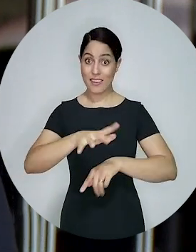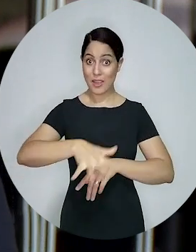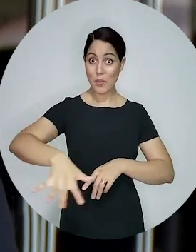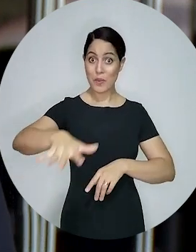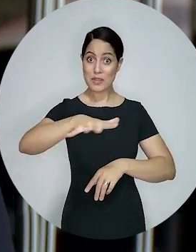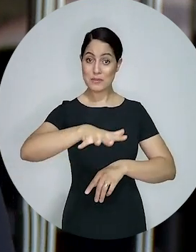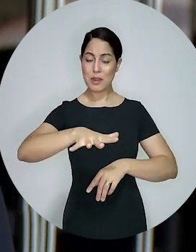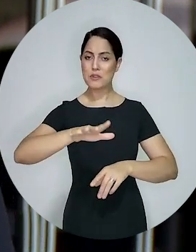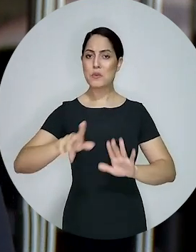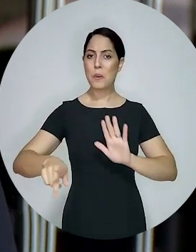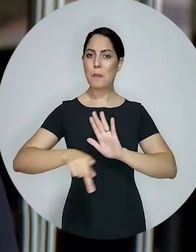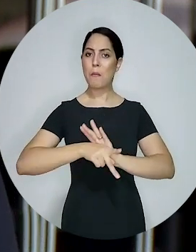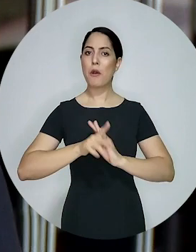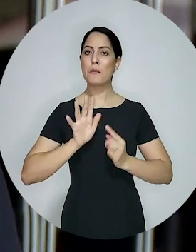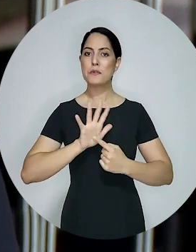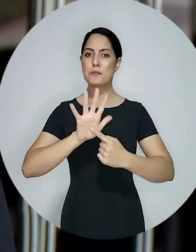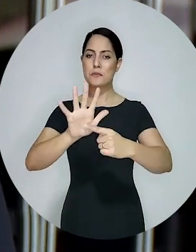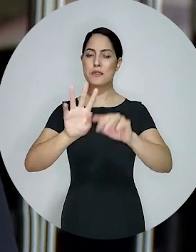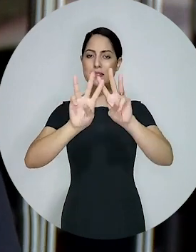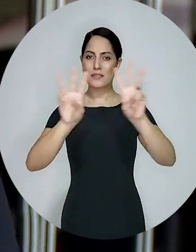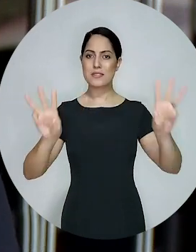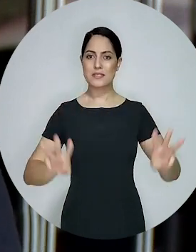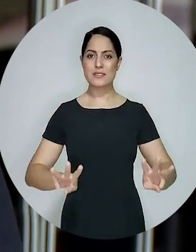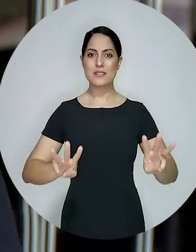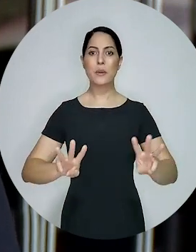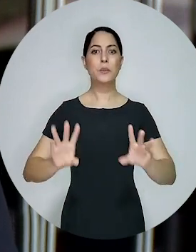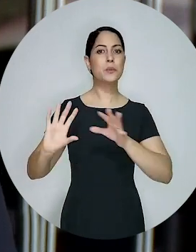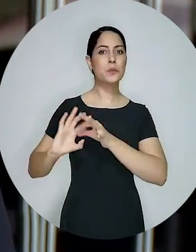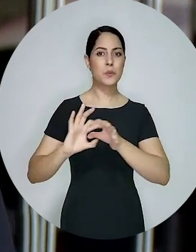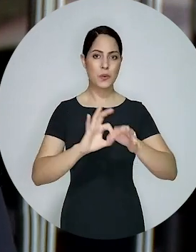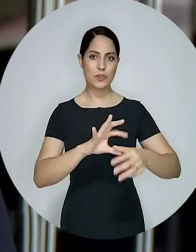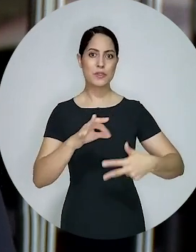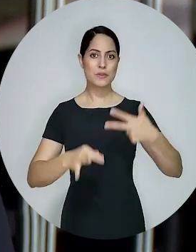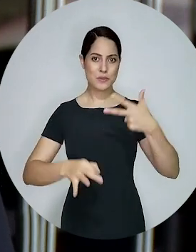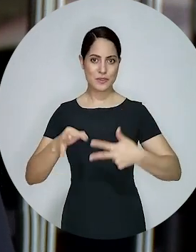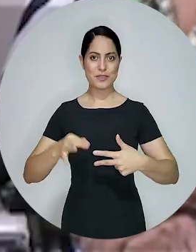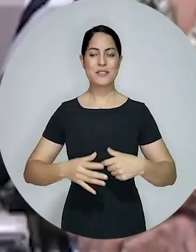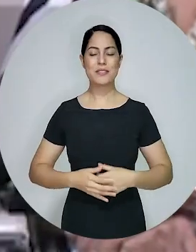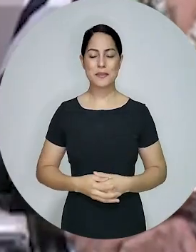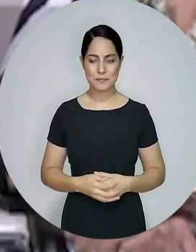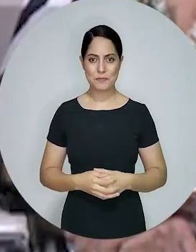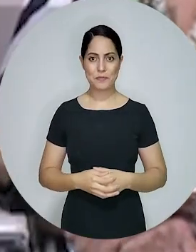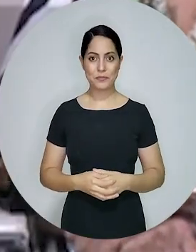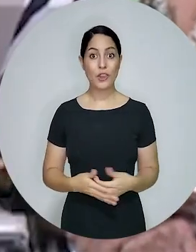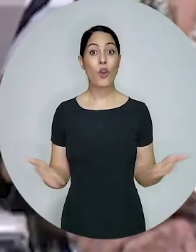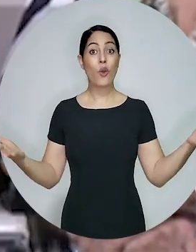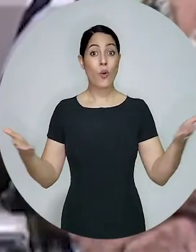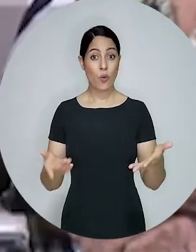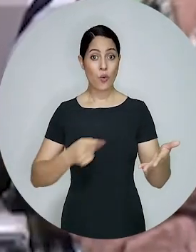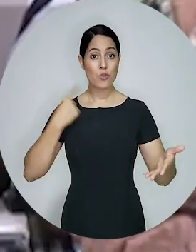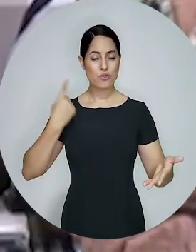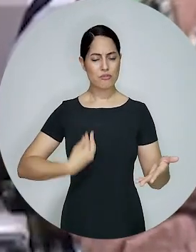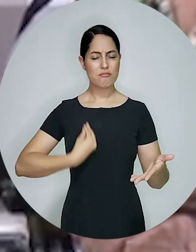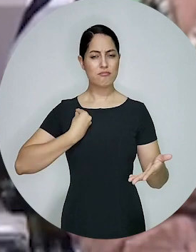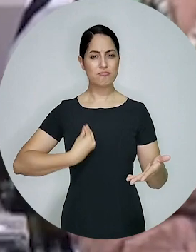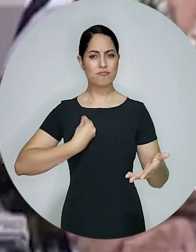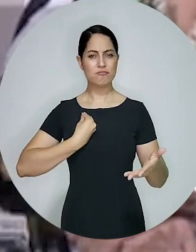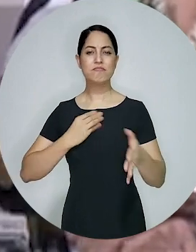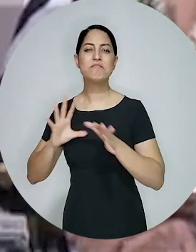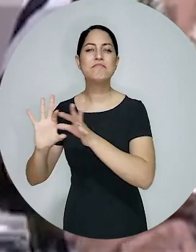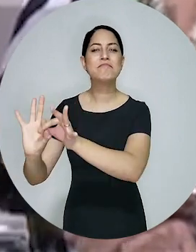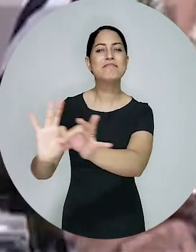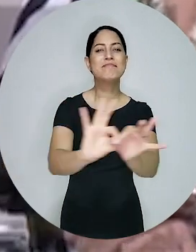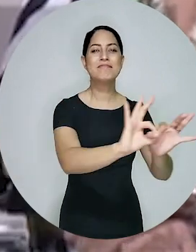para realizar exposições relacionadas à história do Judiciário. Estamos hoje aqui